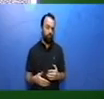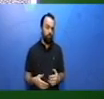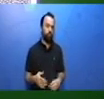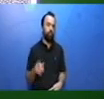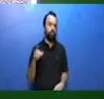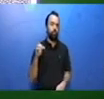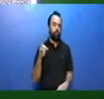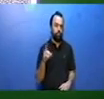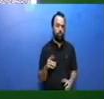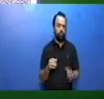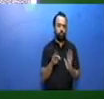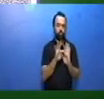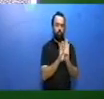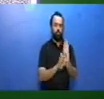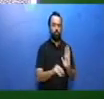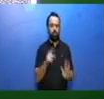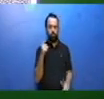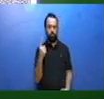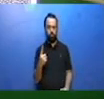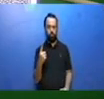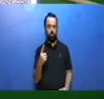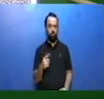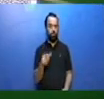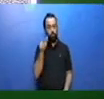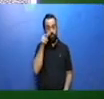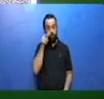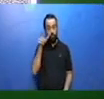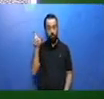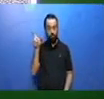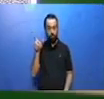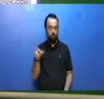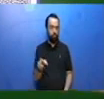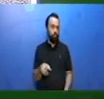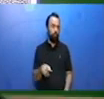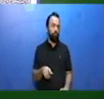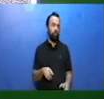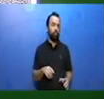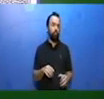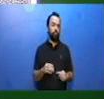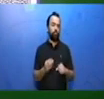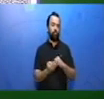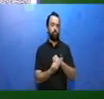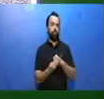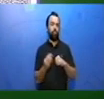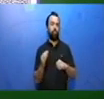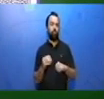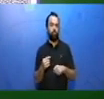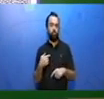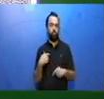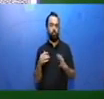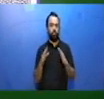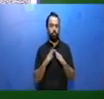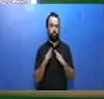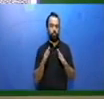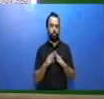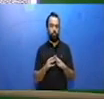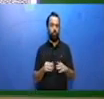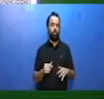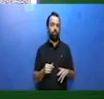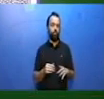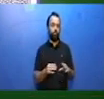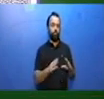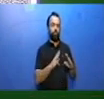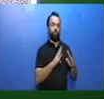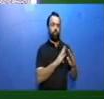Texto 1, dá uma olhada na imagem. No bairro em que eu moro, a maioria das casas